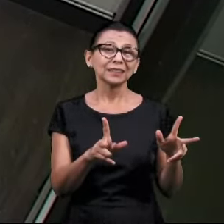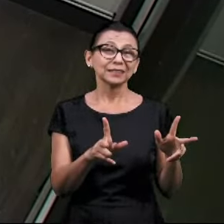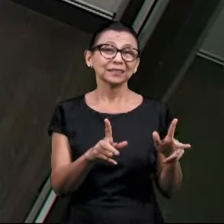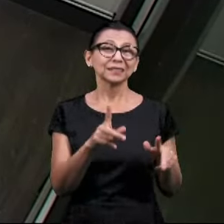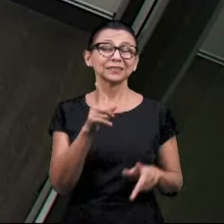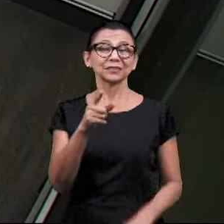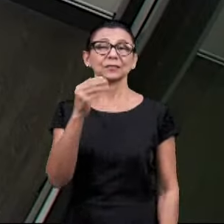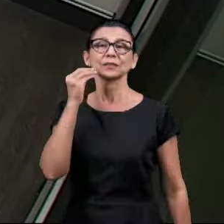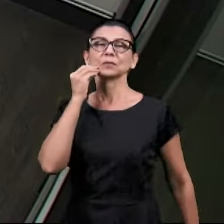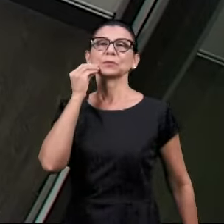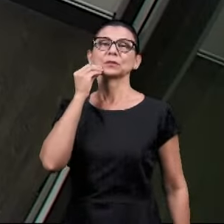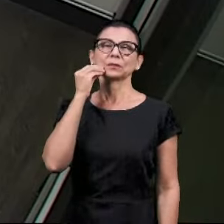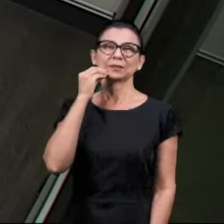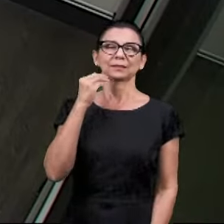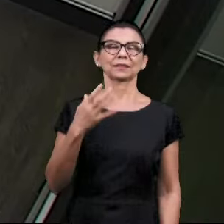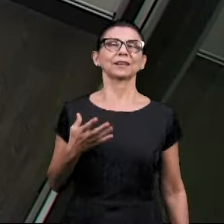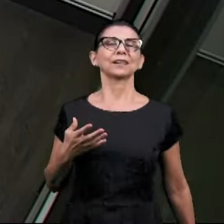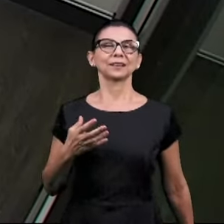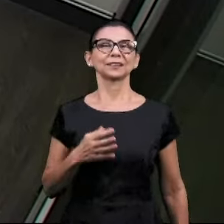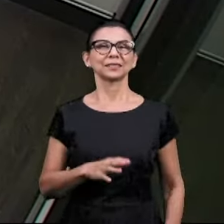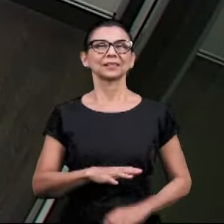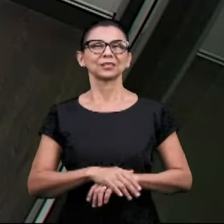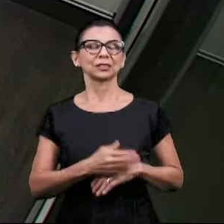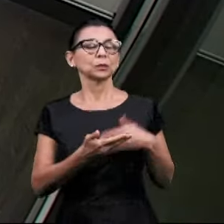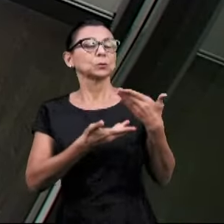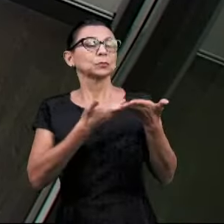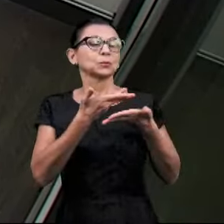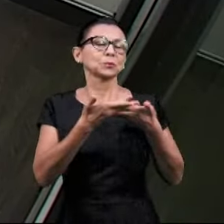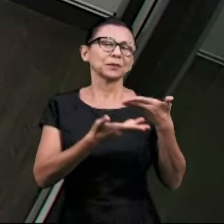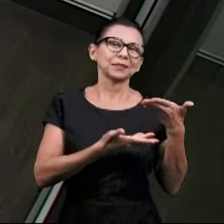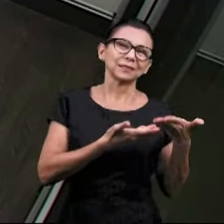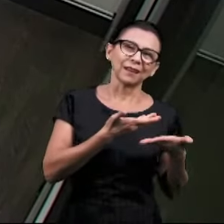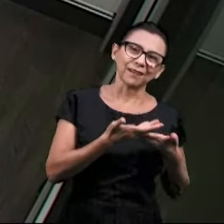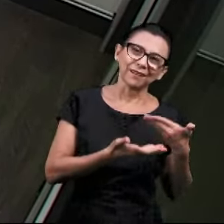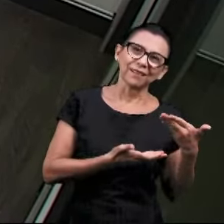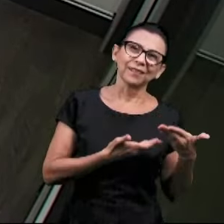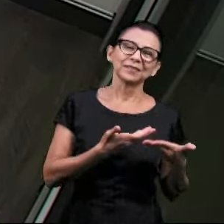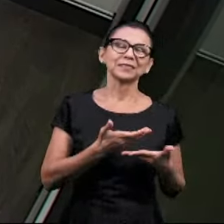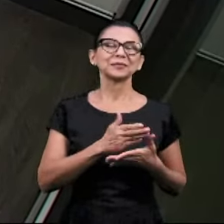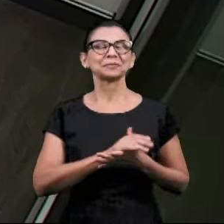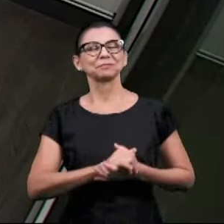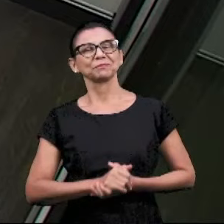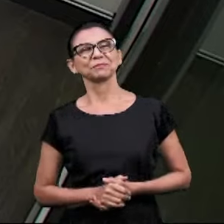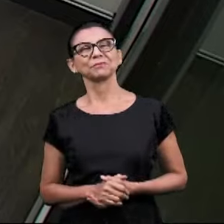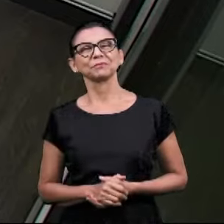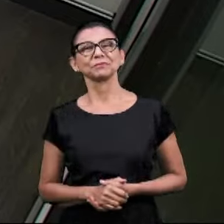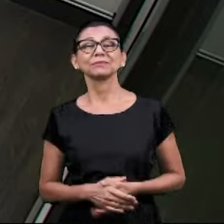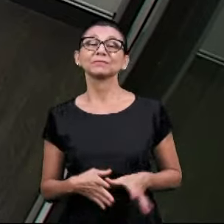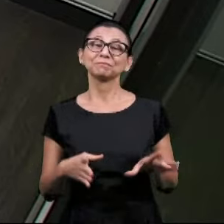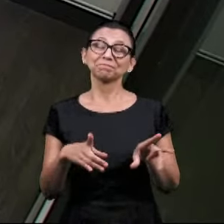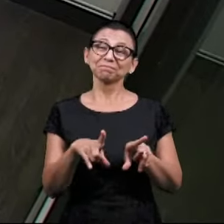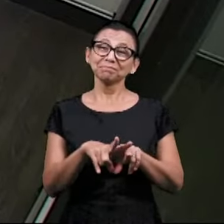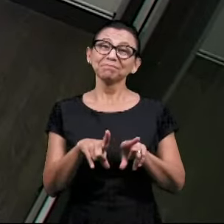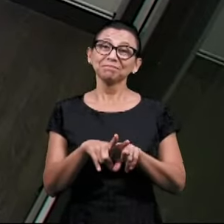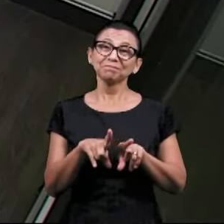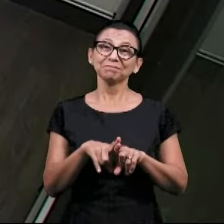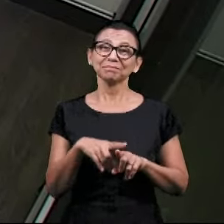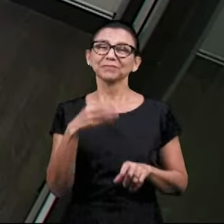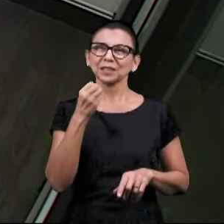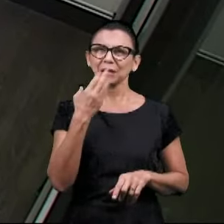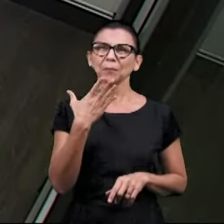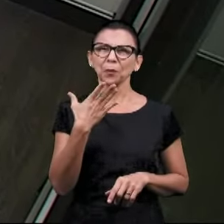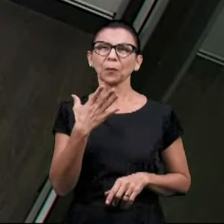oportunidade de pastorear, de apacentar, né? Então, isso também gera uma